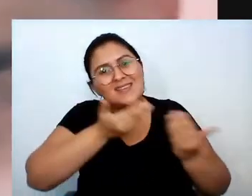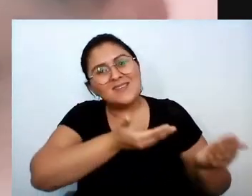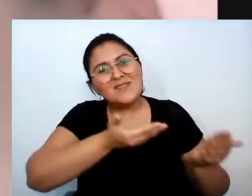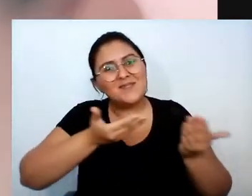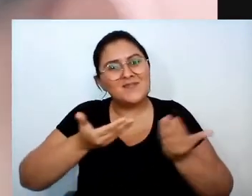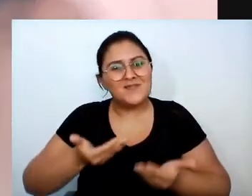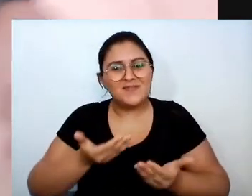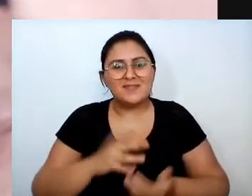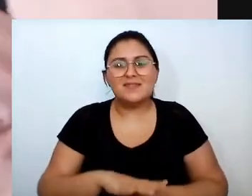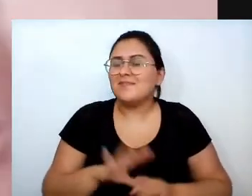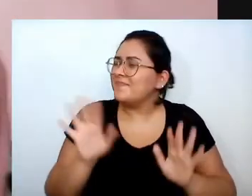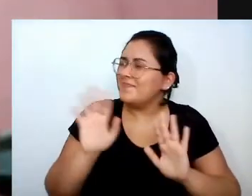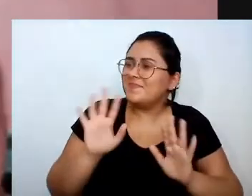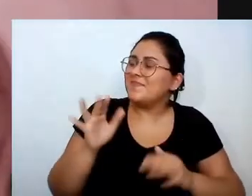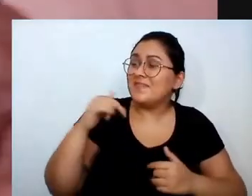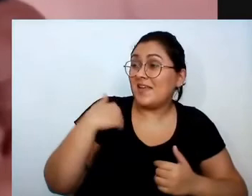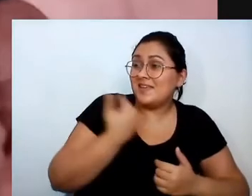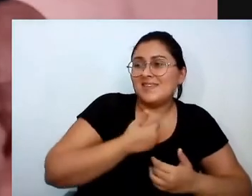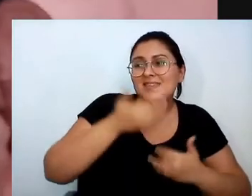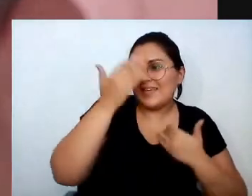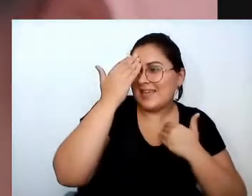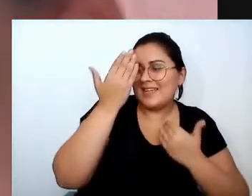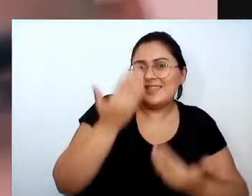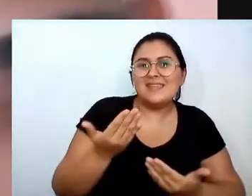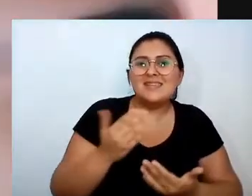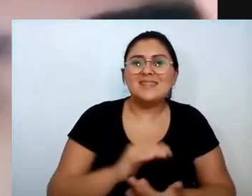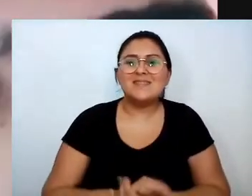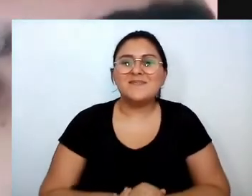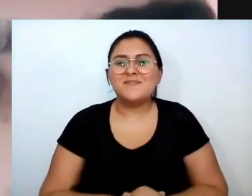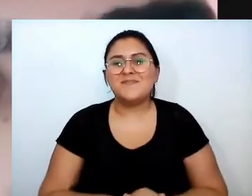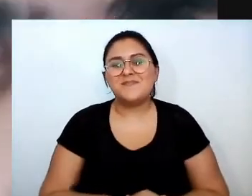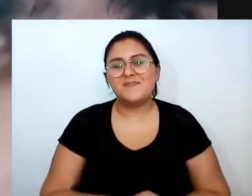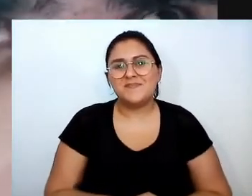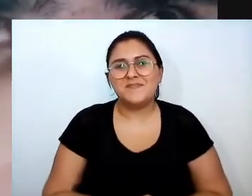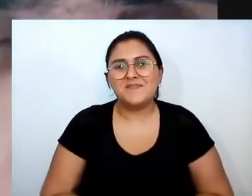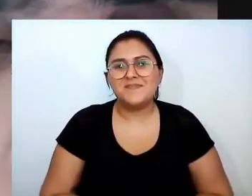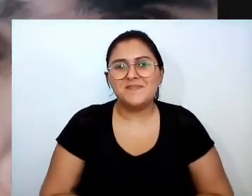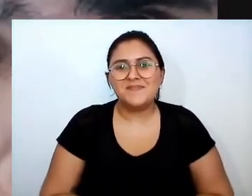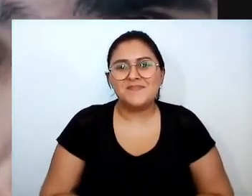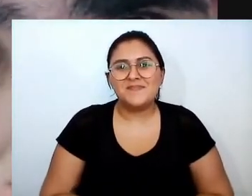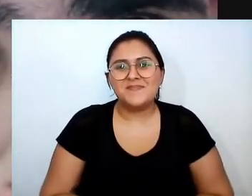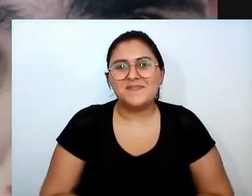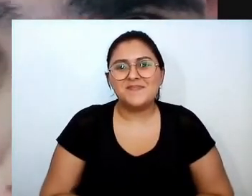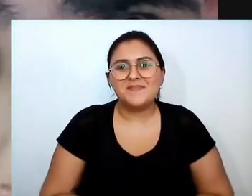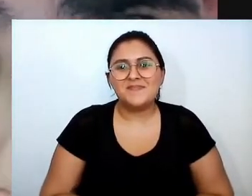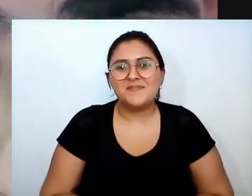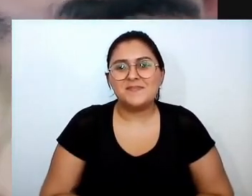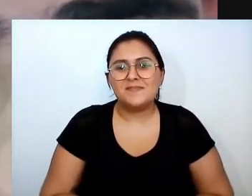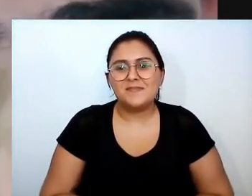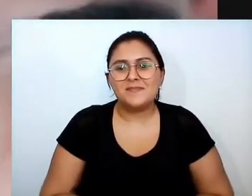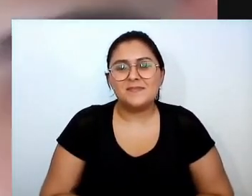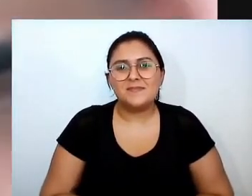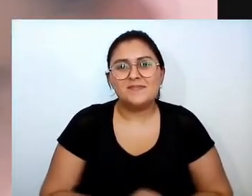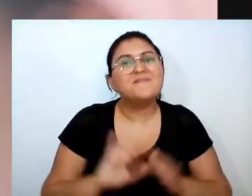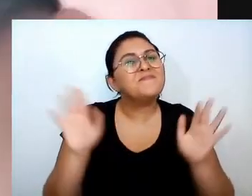né? imagina, a gente que agradece pela tua participação, tá bom? Valeu, Então é isso, Agamenon, pessoal. Davi, a